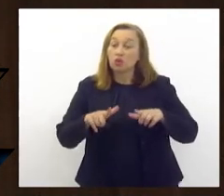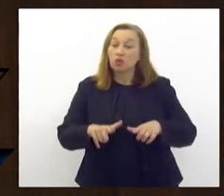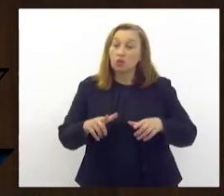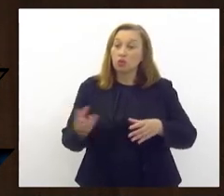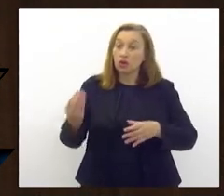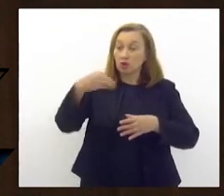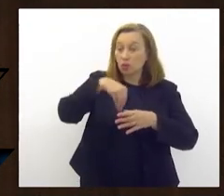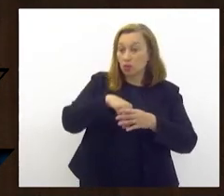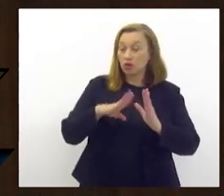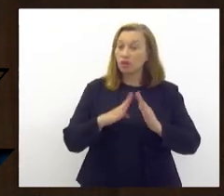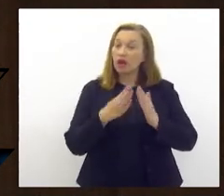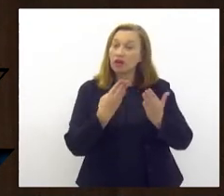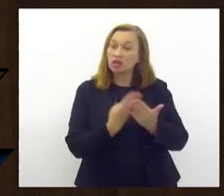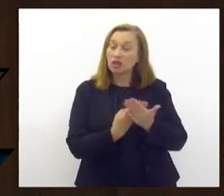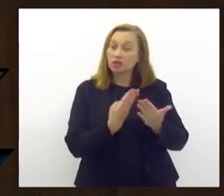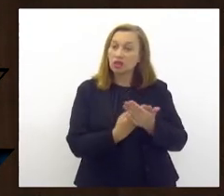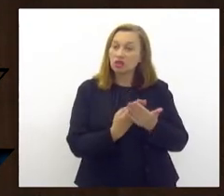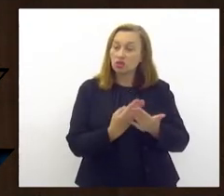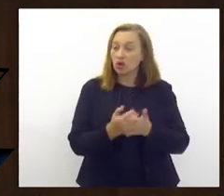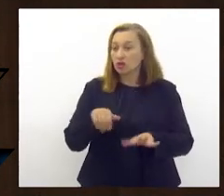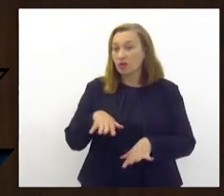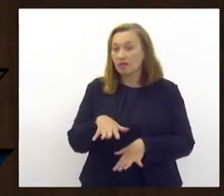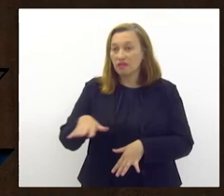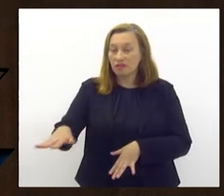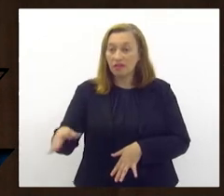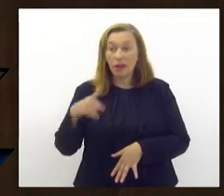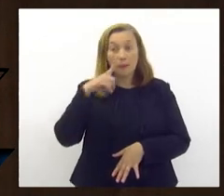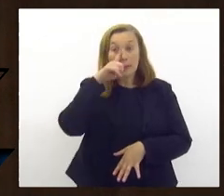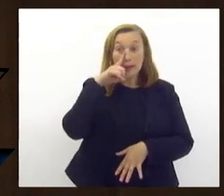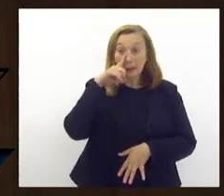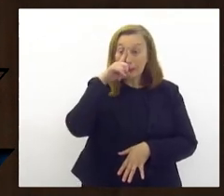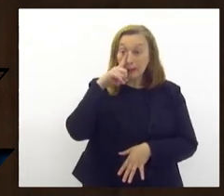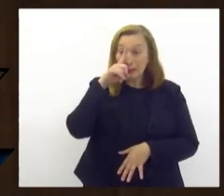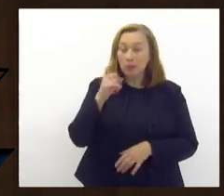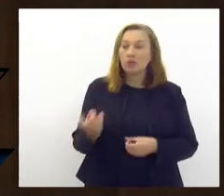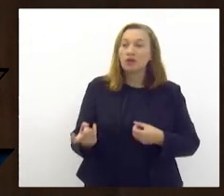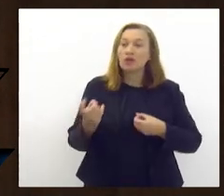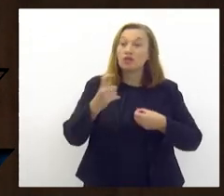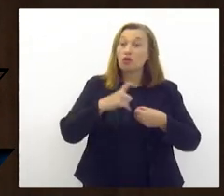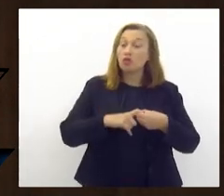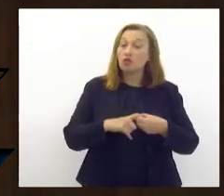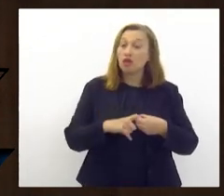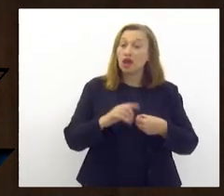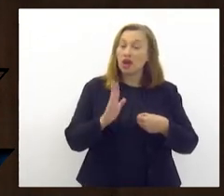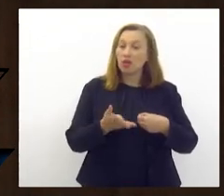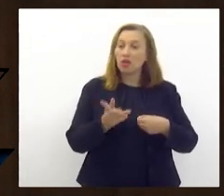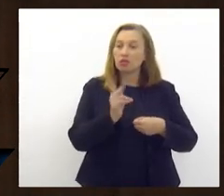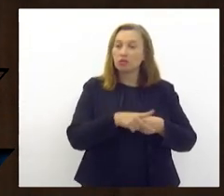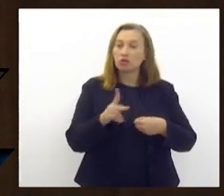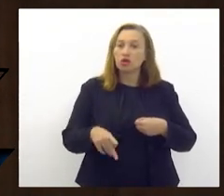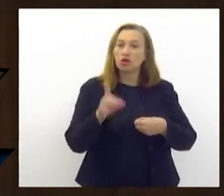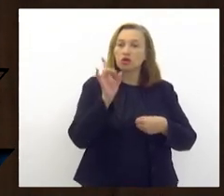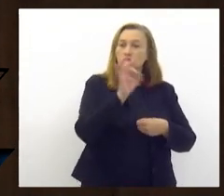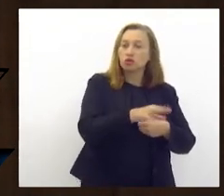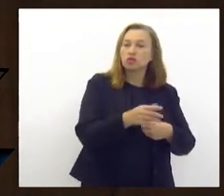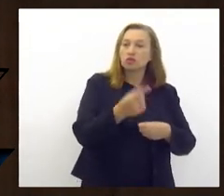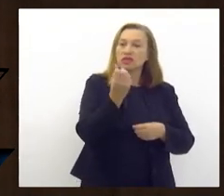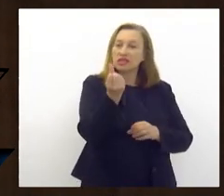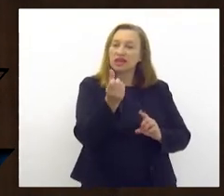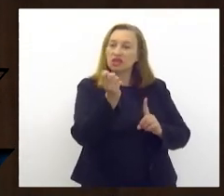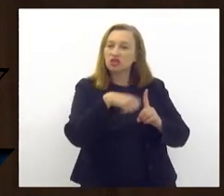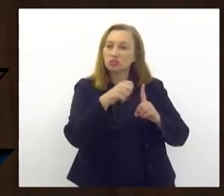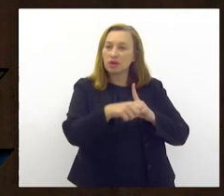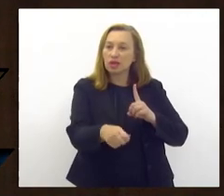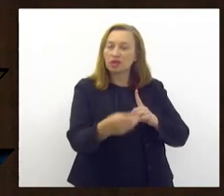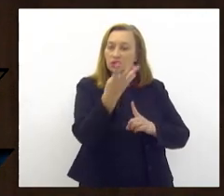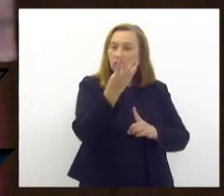receber, como estão sendo obrigados a devolver retroativamente os últimos 6 meses uma